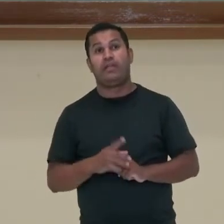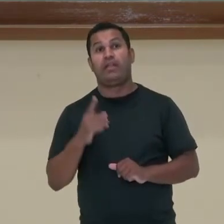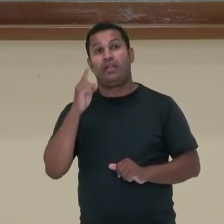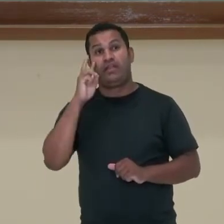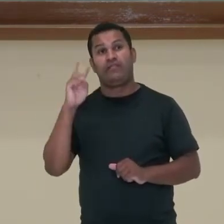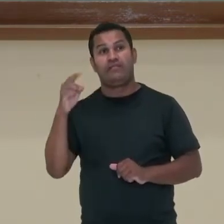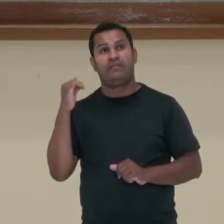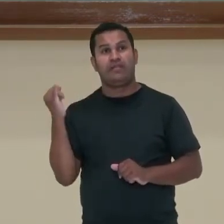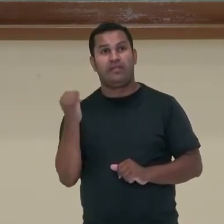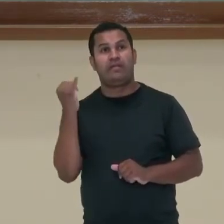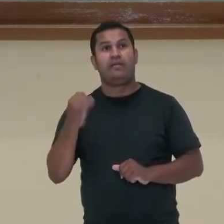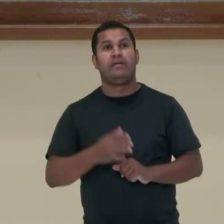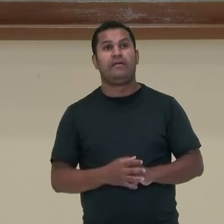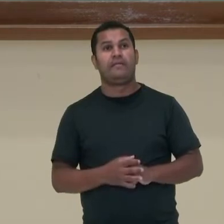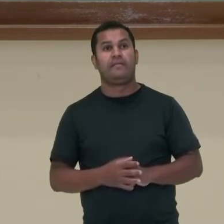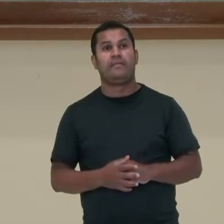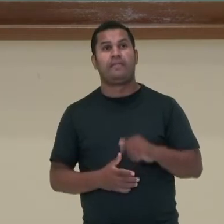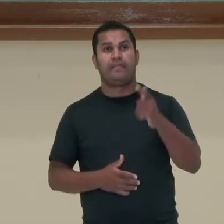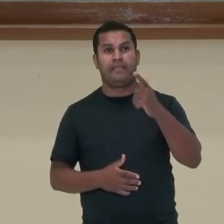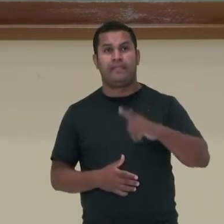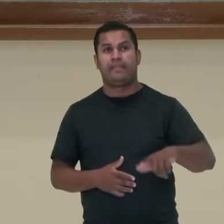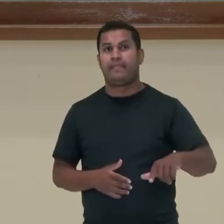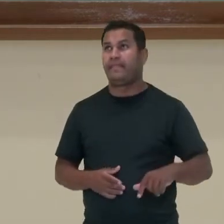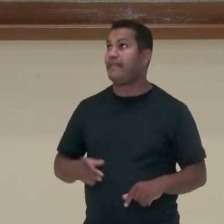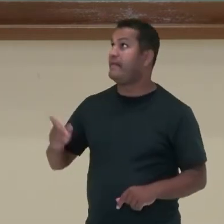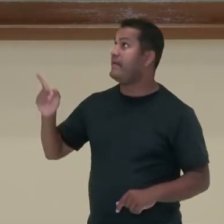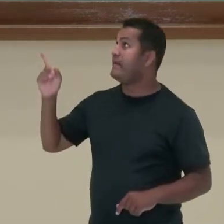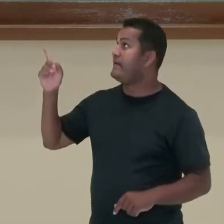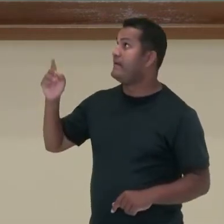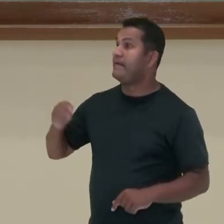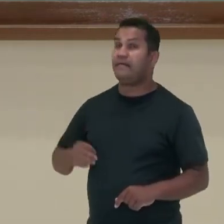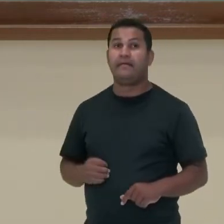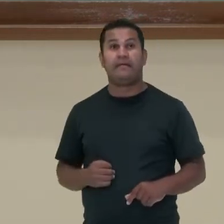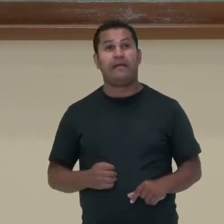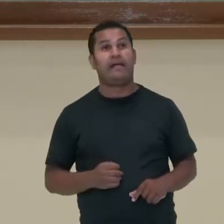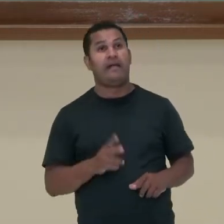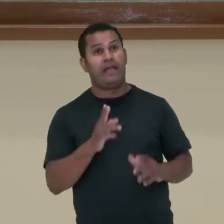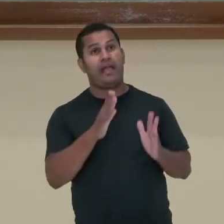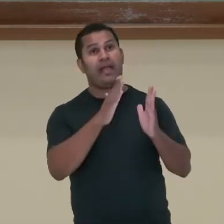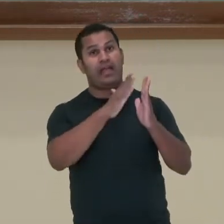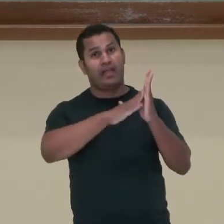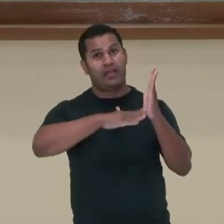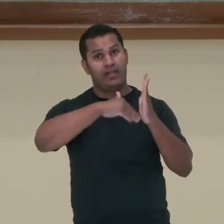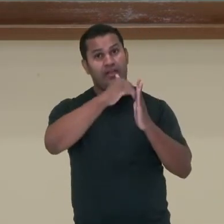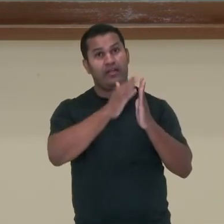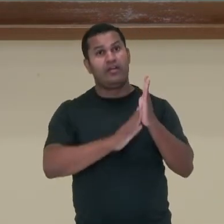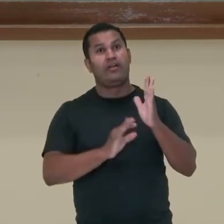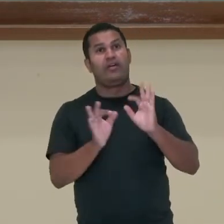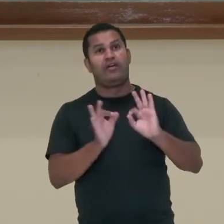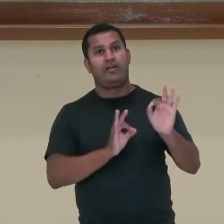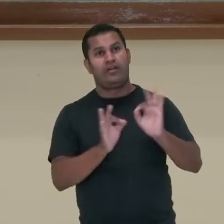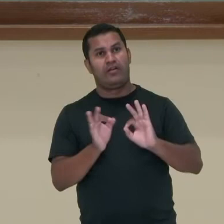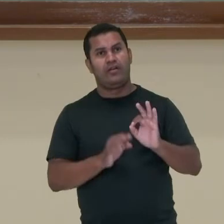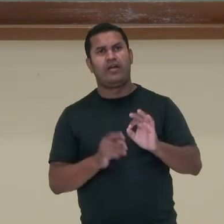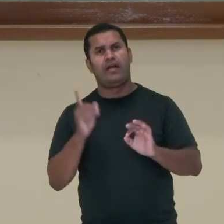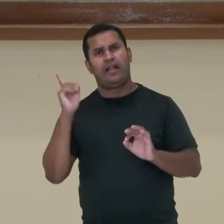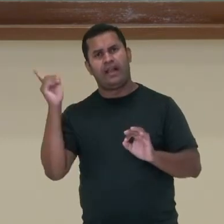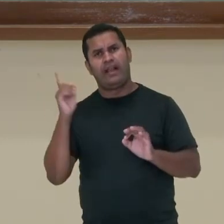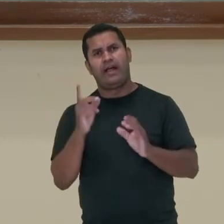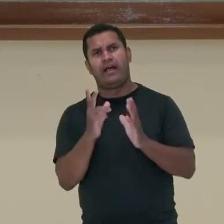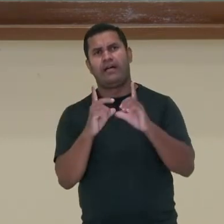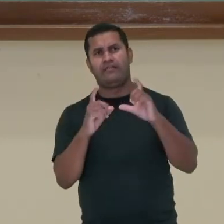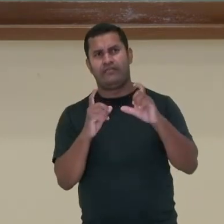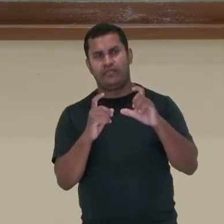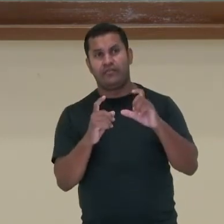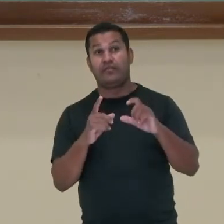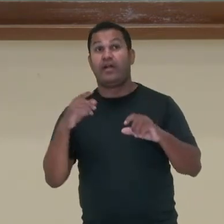também. Vamos ver uma obra dele, ó. Isso aqui já é uma pintura, né? Lembrando que isso daqui é uma litogravura. E aqui já é